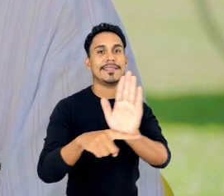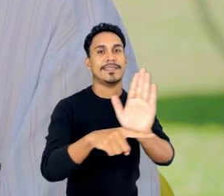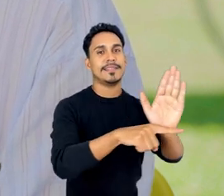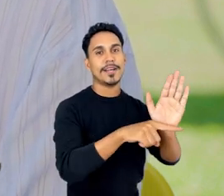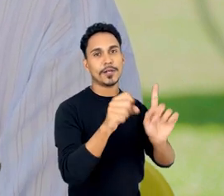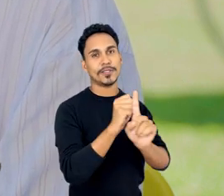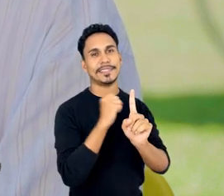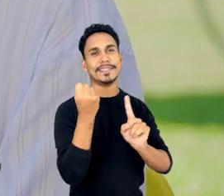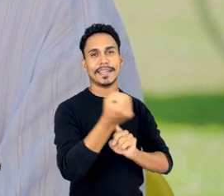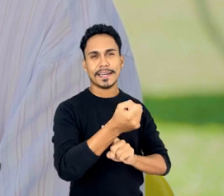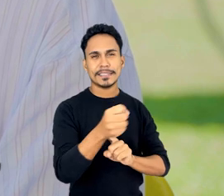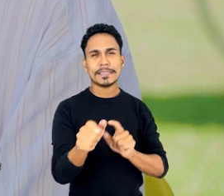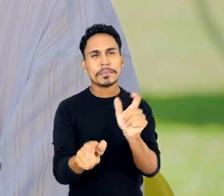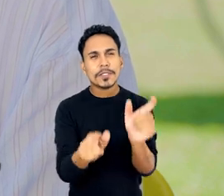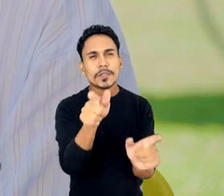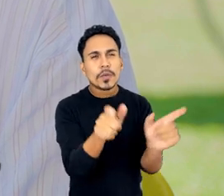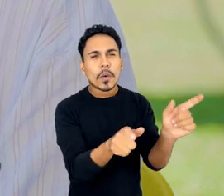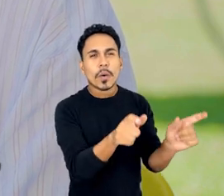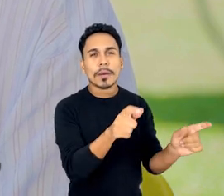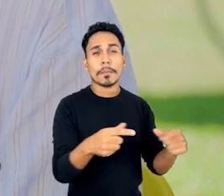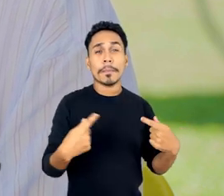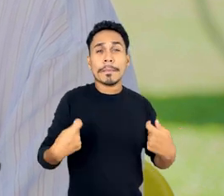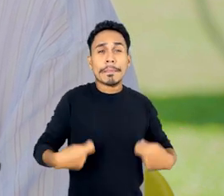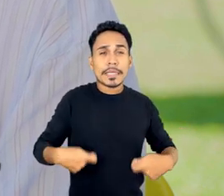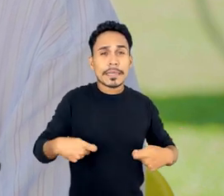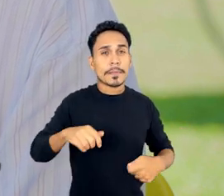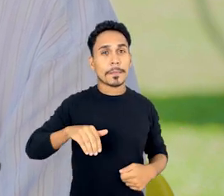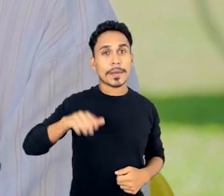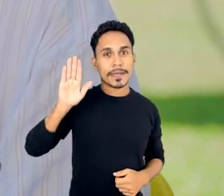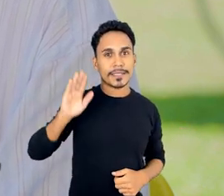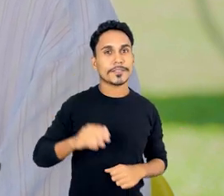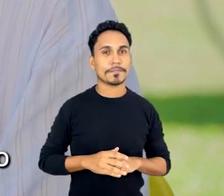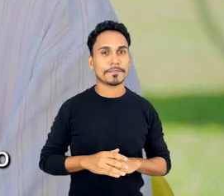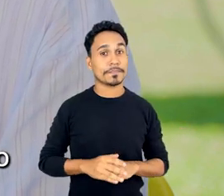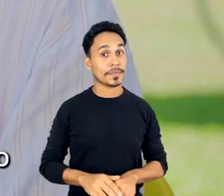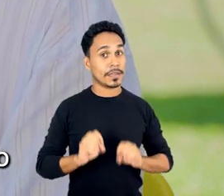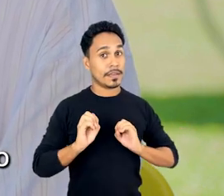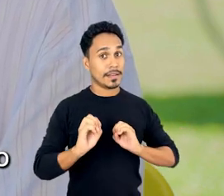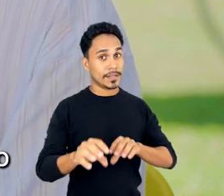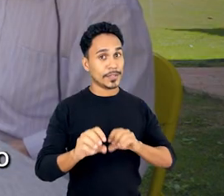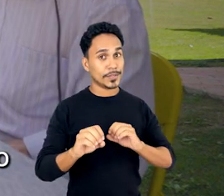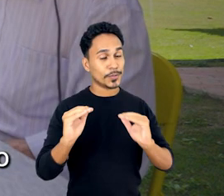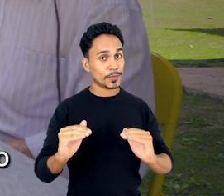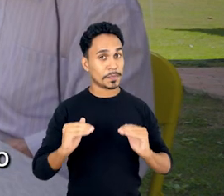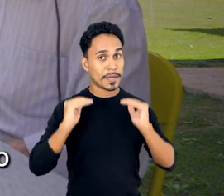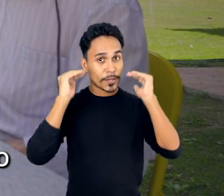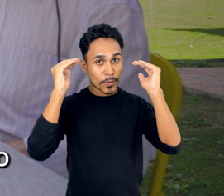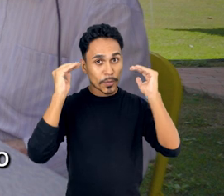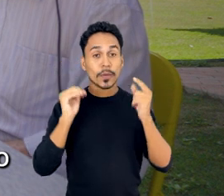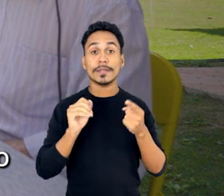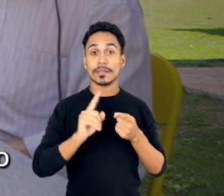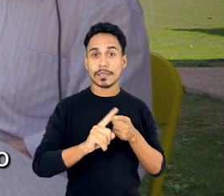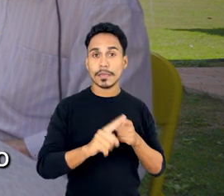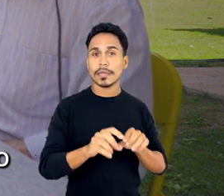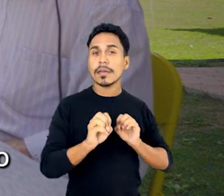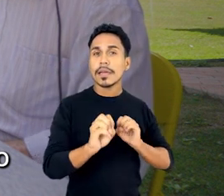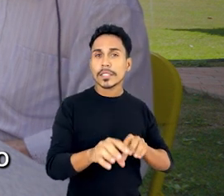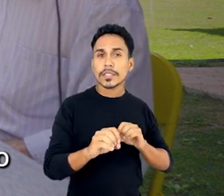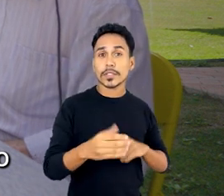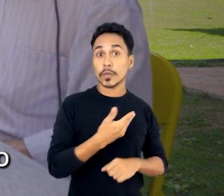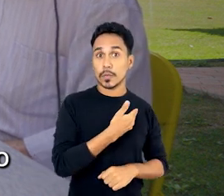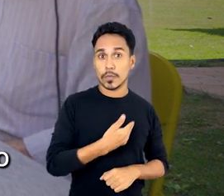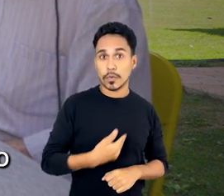aqueles que mais necessitam eu penso que o ensino superior principalmente o ensino público e a universidade